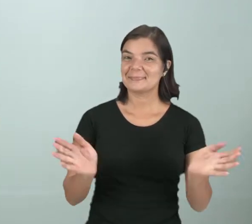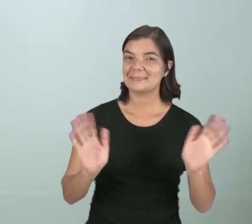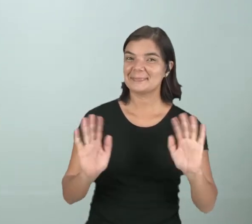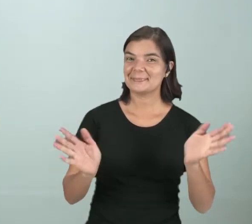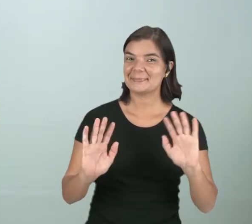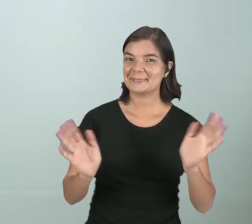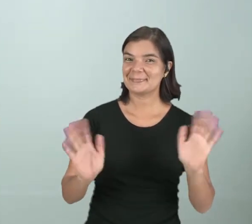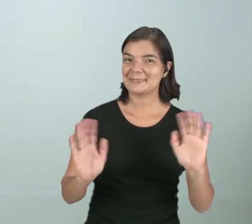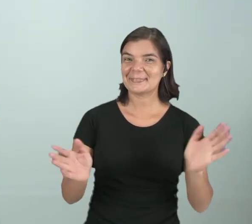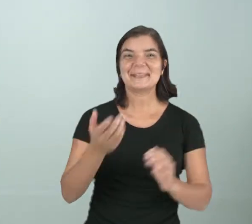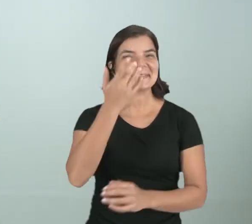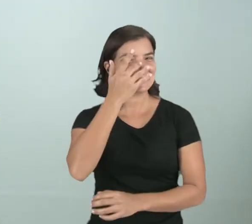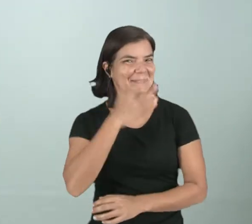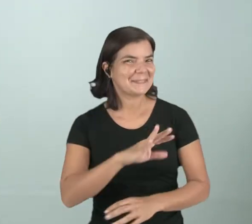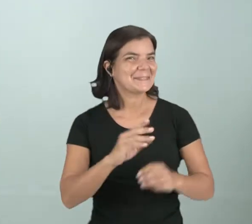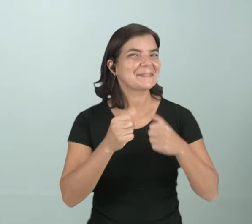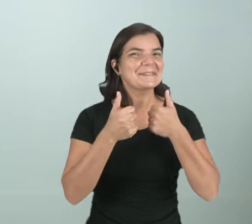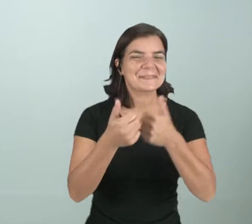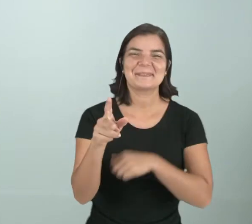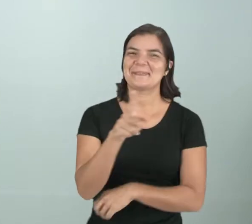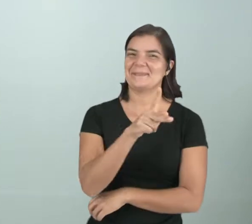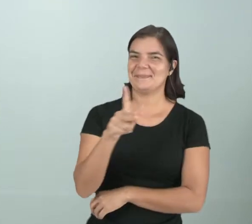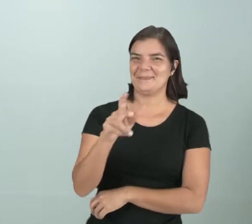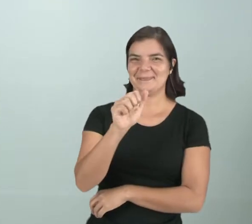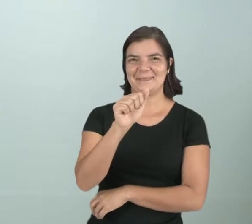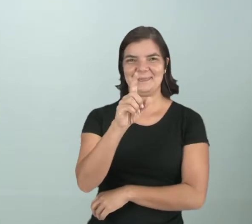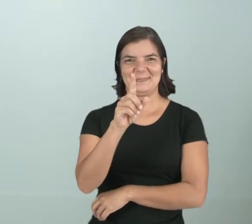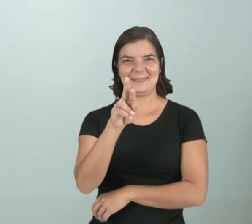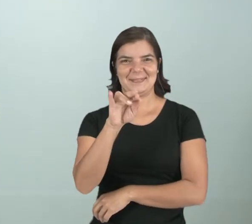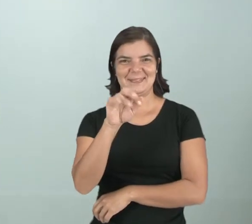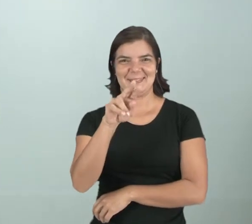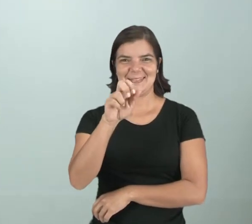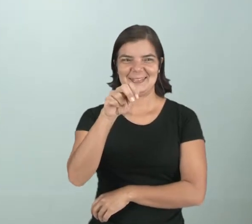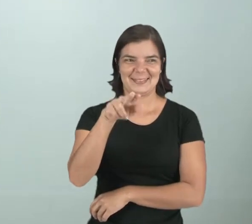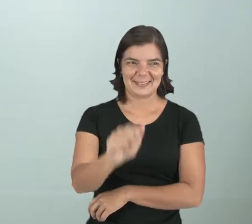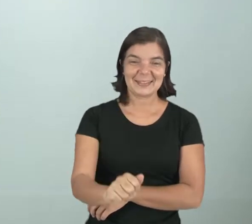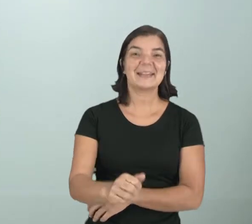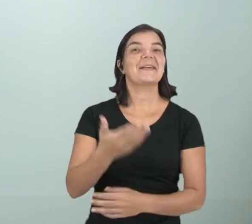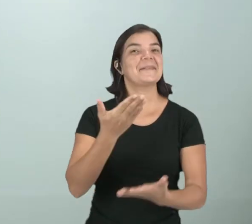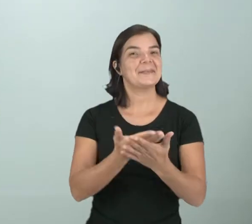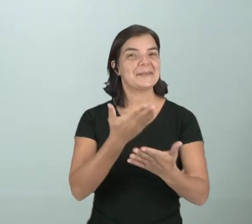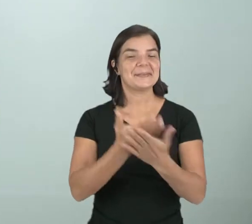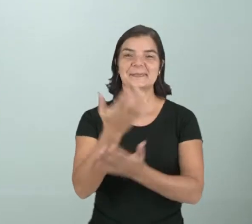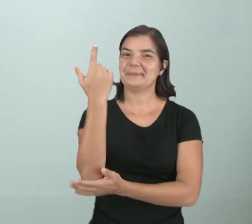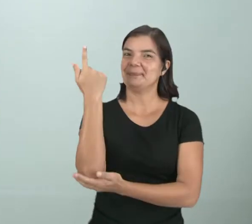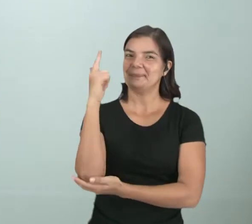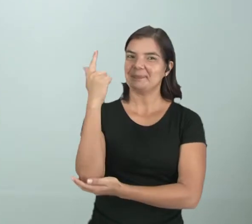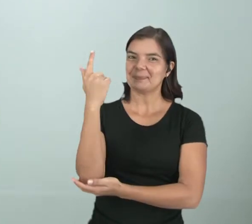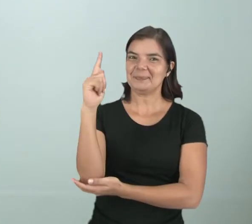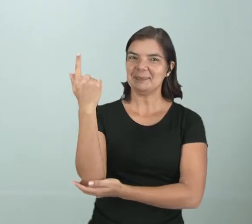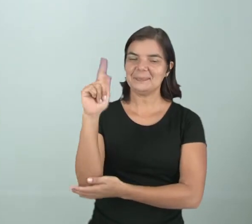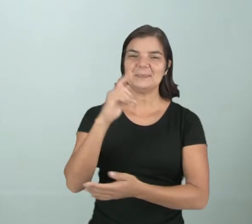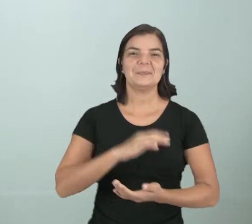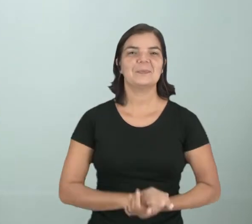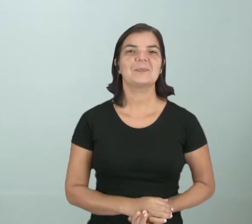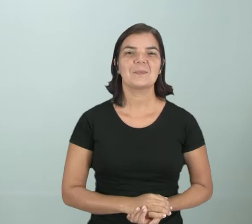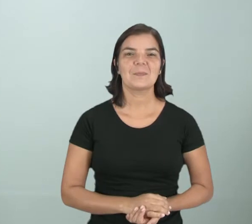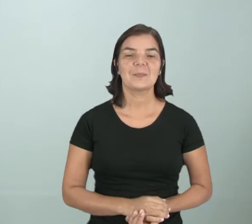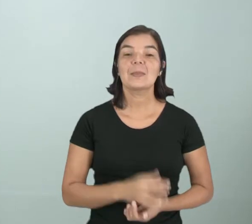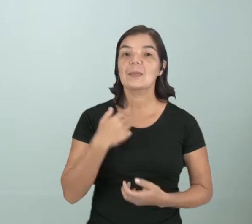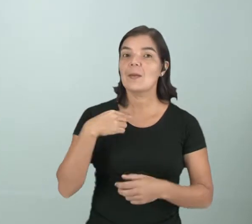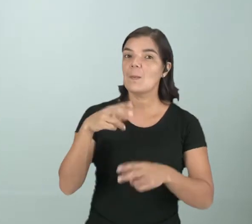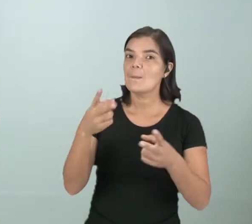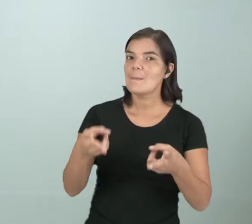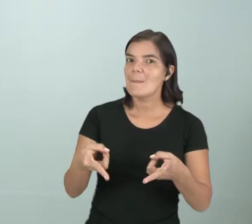Olá, crianças, tudo bem? Sou a professora Adriana. Nossa aula será em Geografia. E para